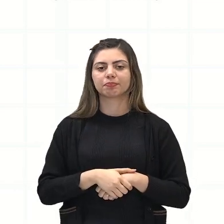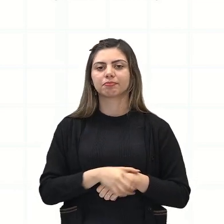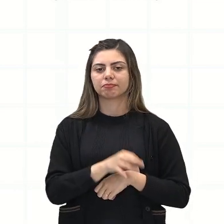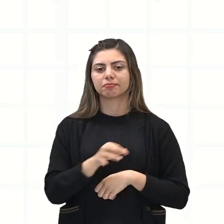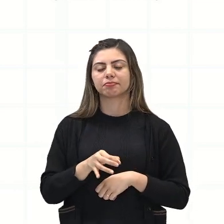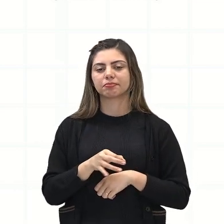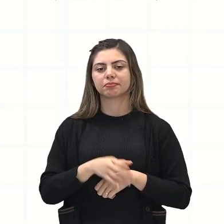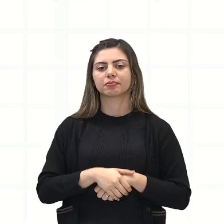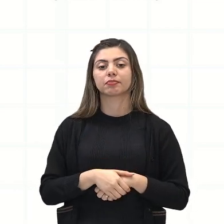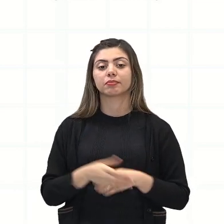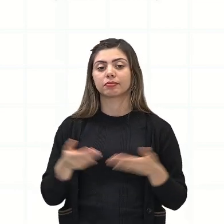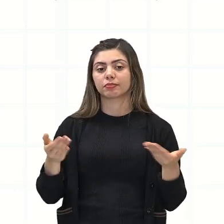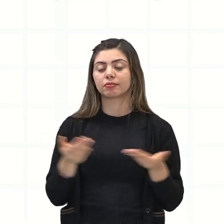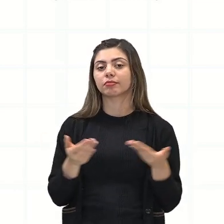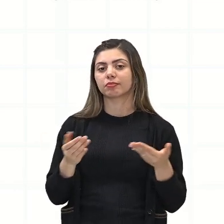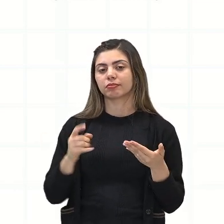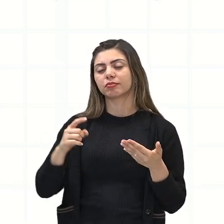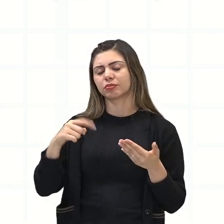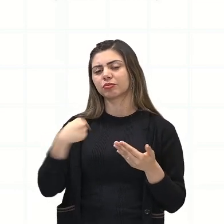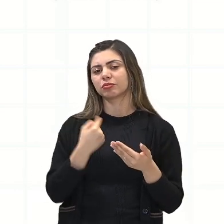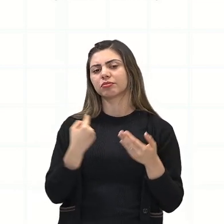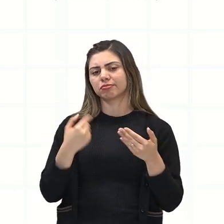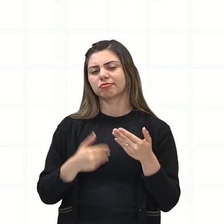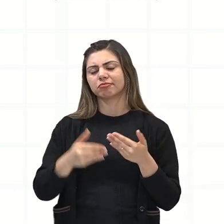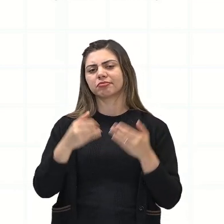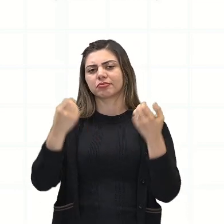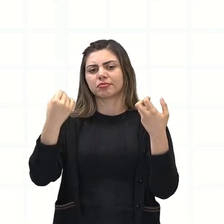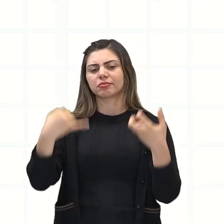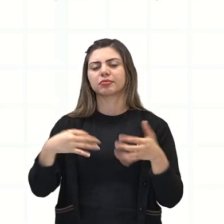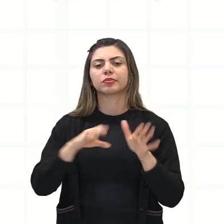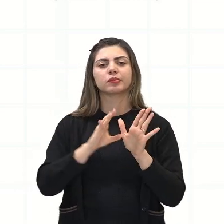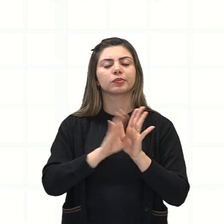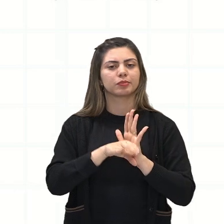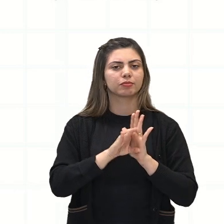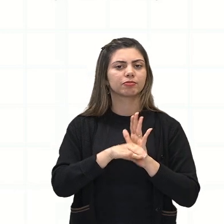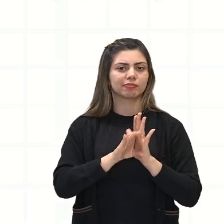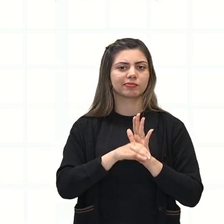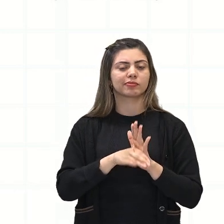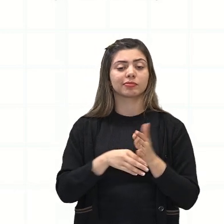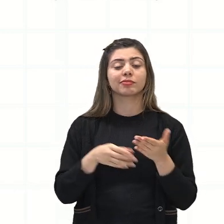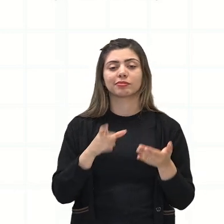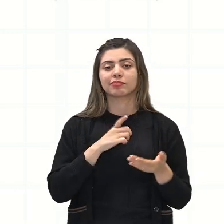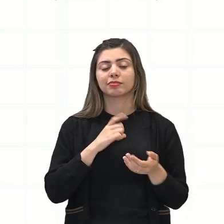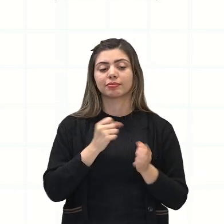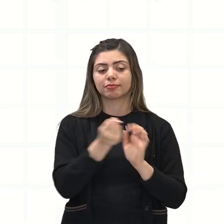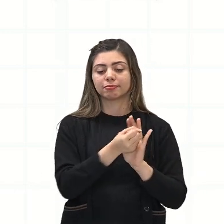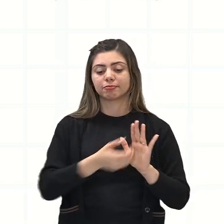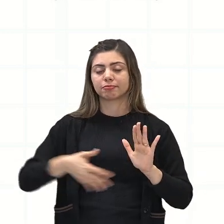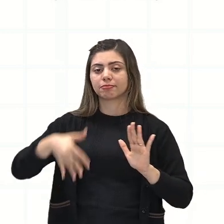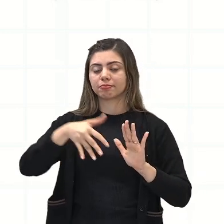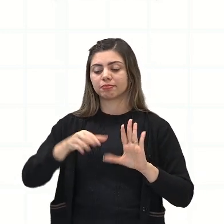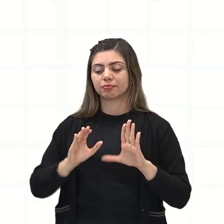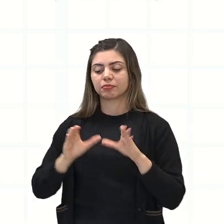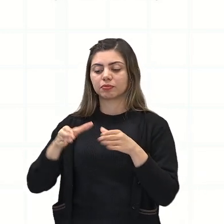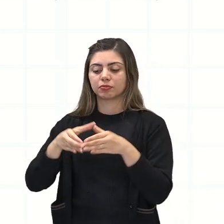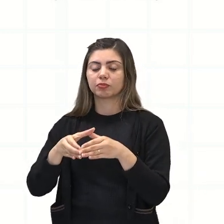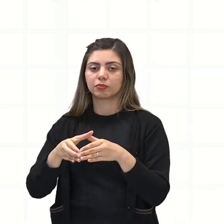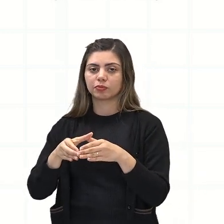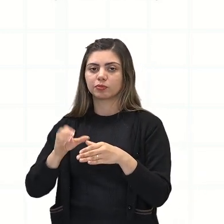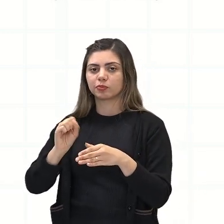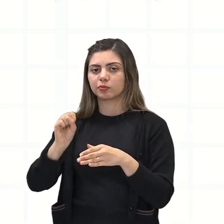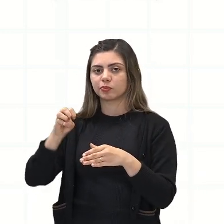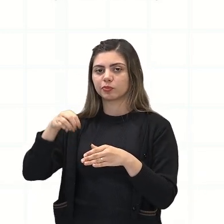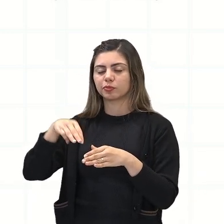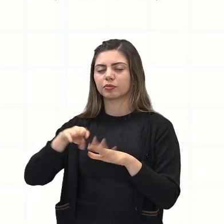que choram. A gente vai voltar, vai falar também sobre os conceitos dessas figuras de som, mas a gente já dá a ideia